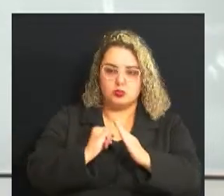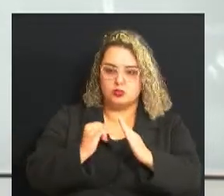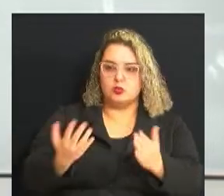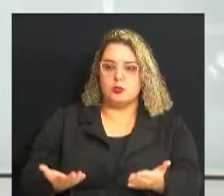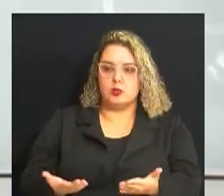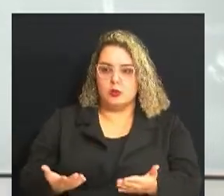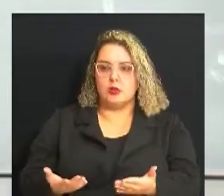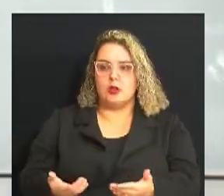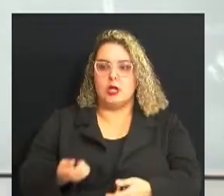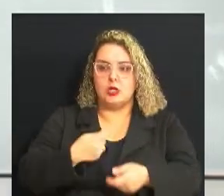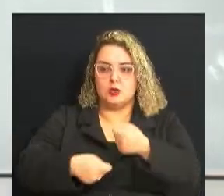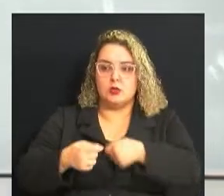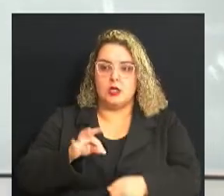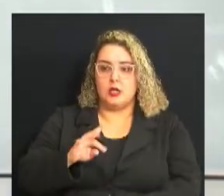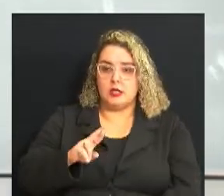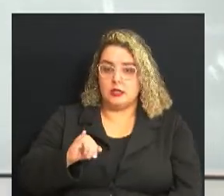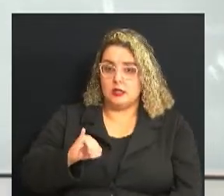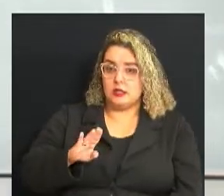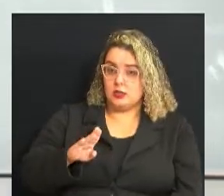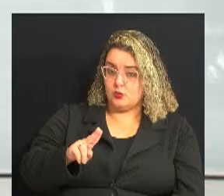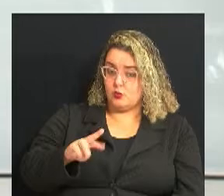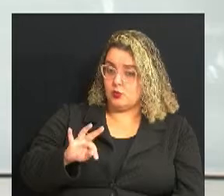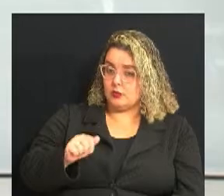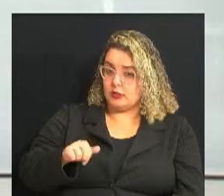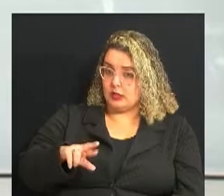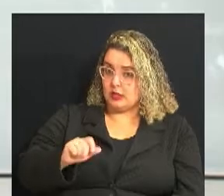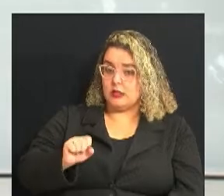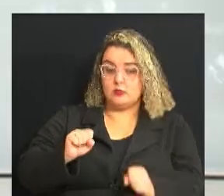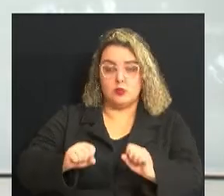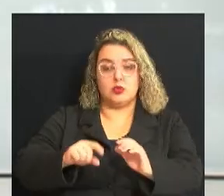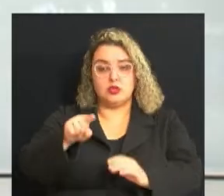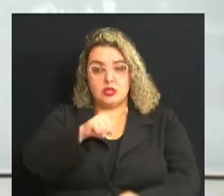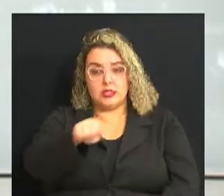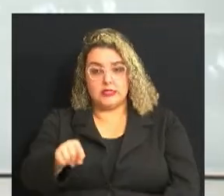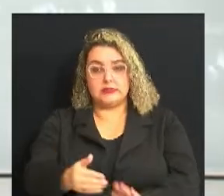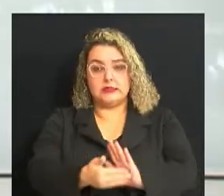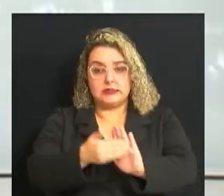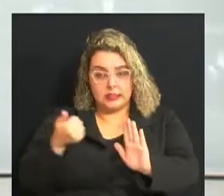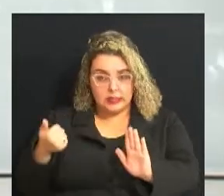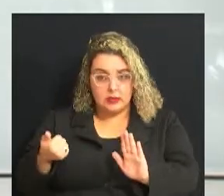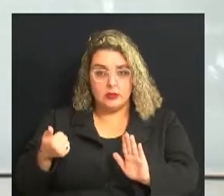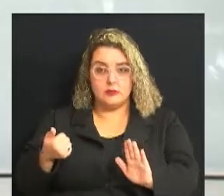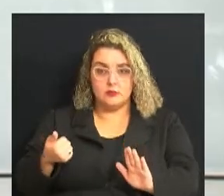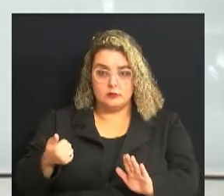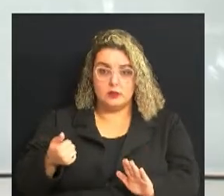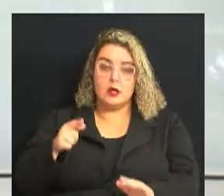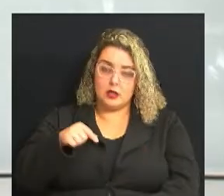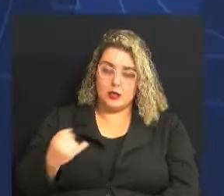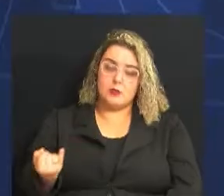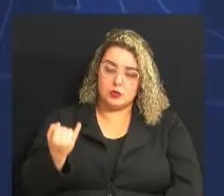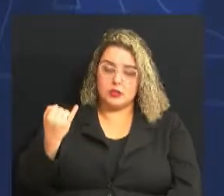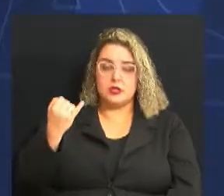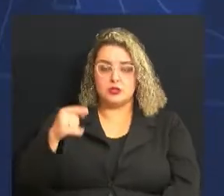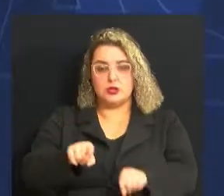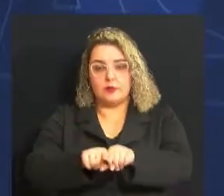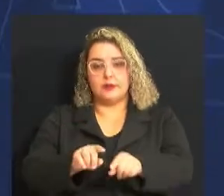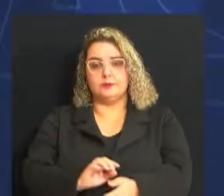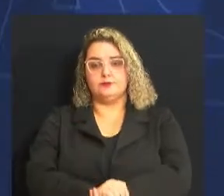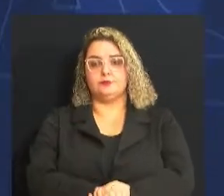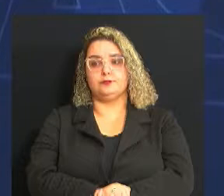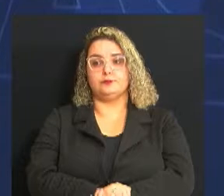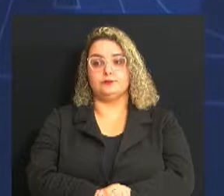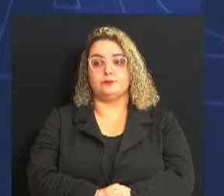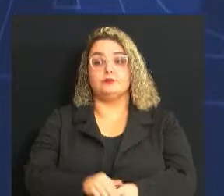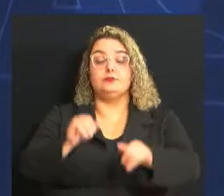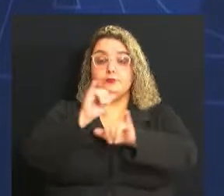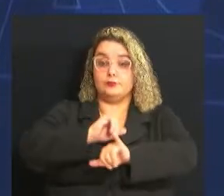pode, de ofício, cancelar essa isenção do beneficiário, certo? Isso é um importante detalhe também. Hora das notícias